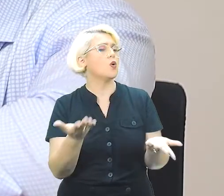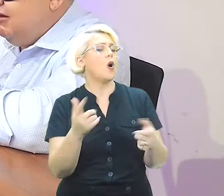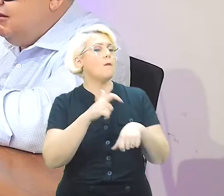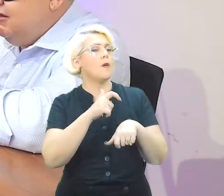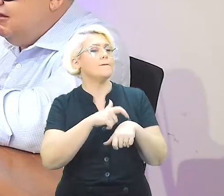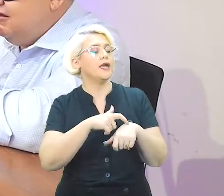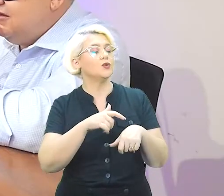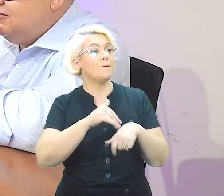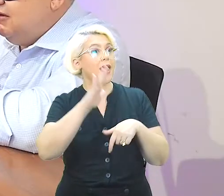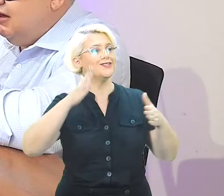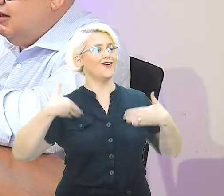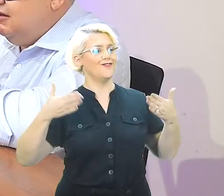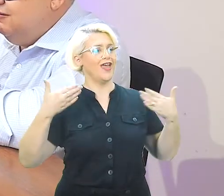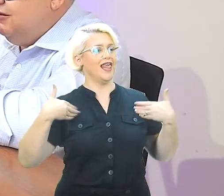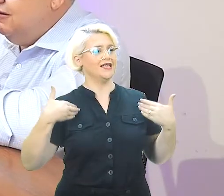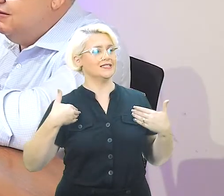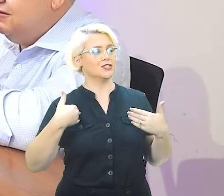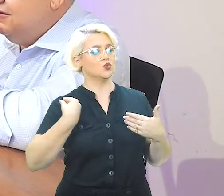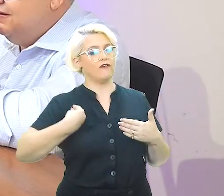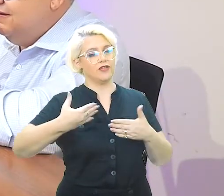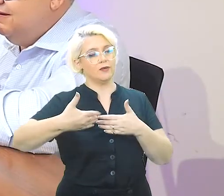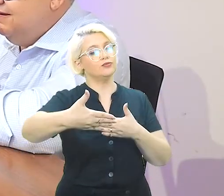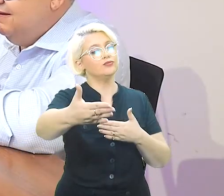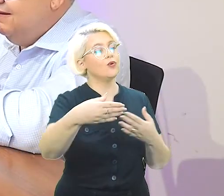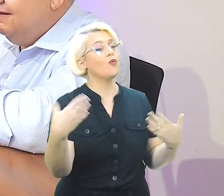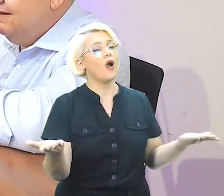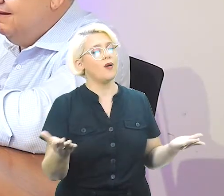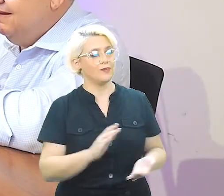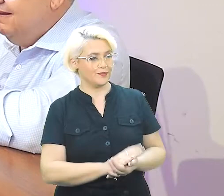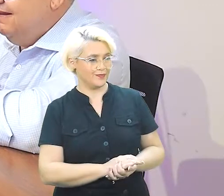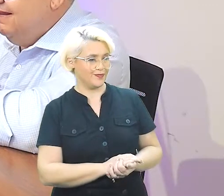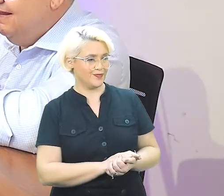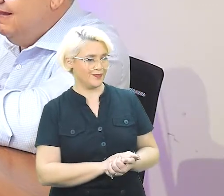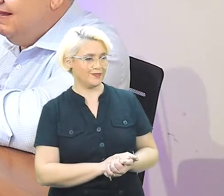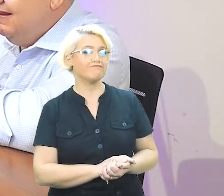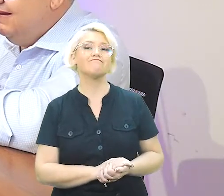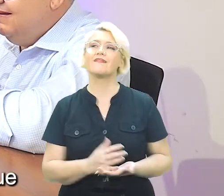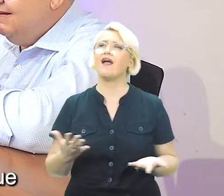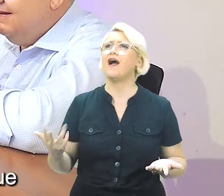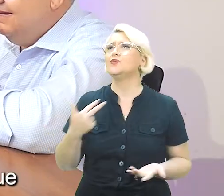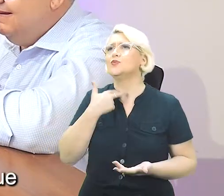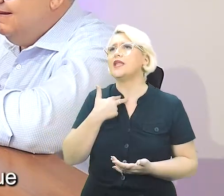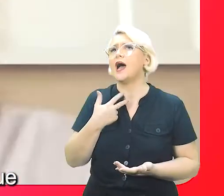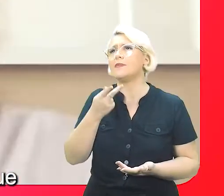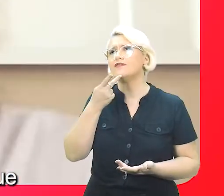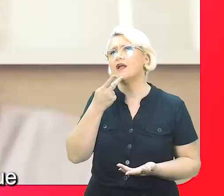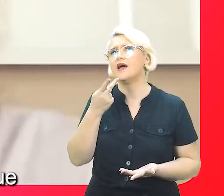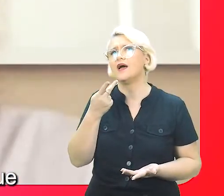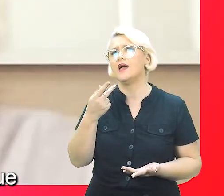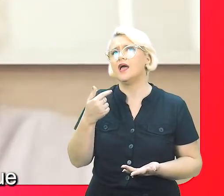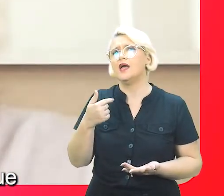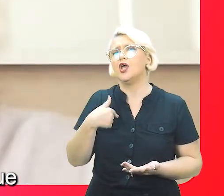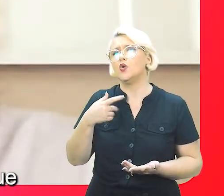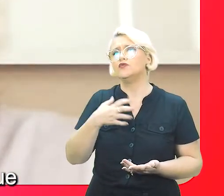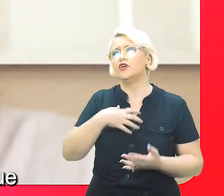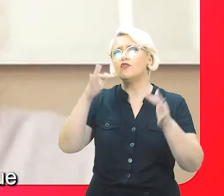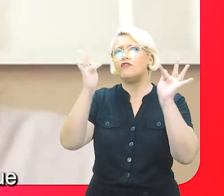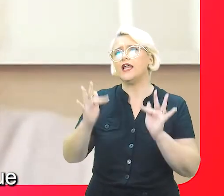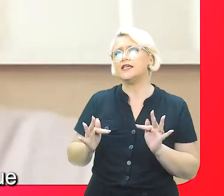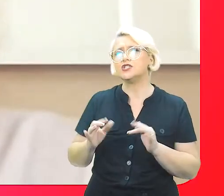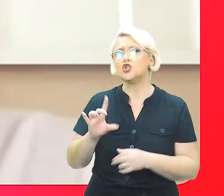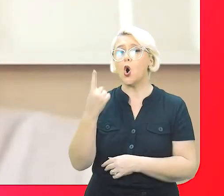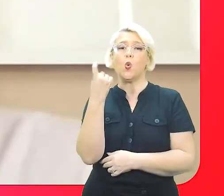qual foi o momento de maior alegria nessa sua carreira brilhante? Eu não posso dizer porque eu fico feliz a